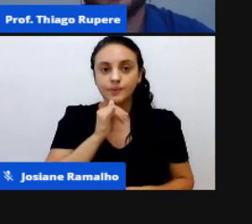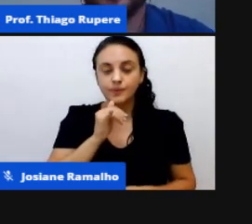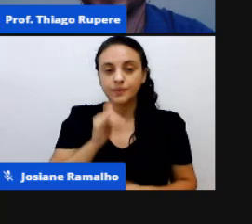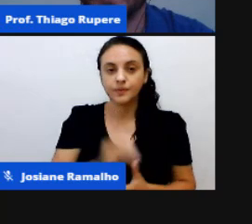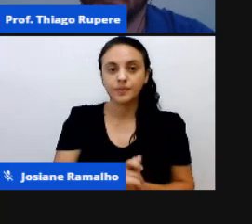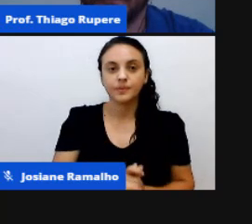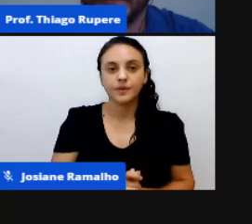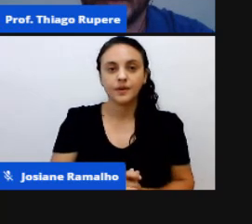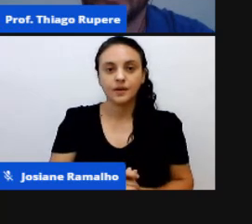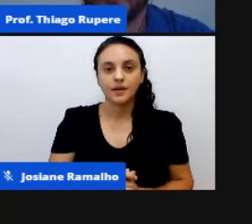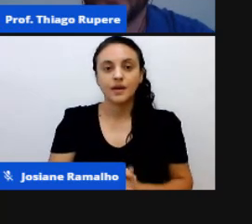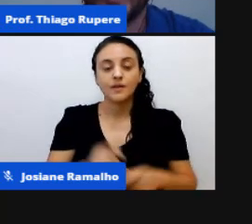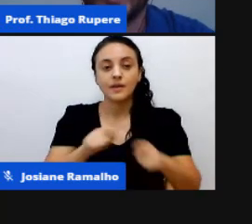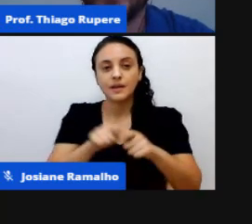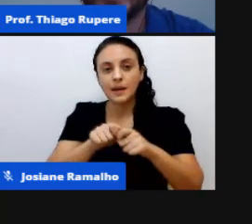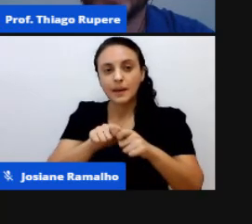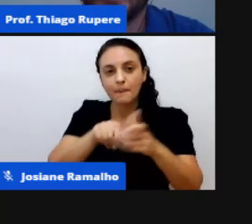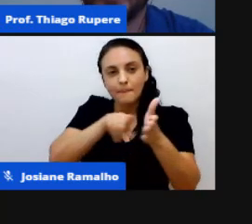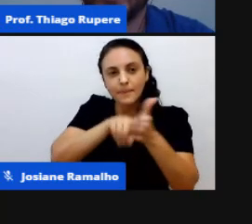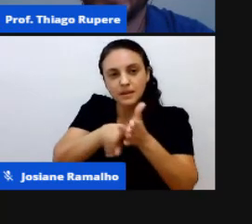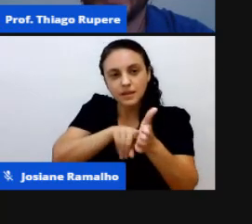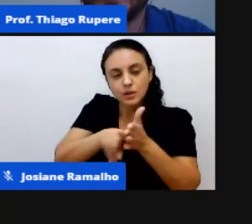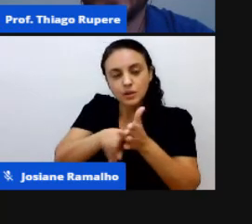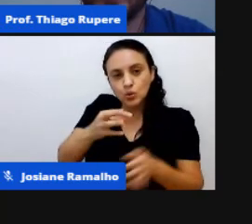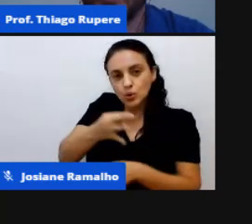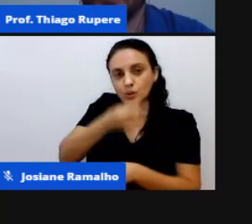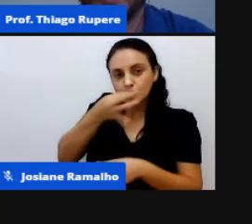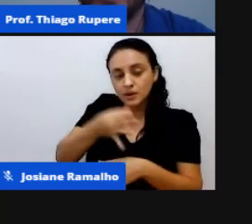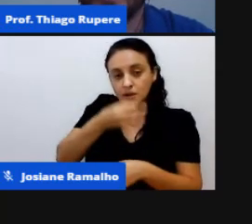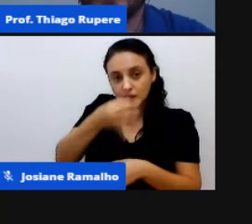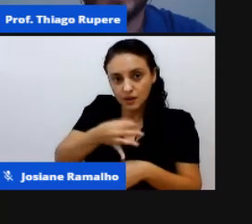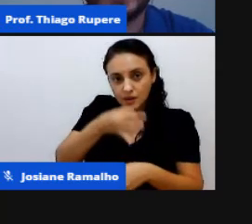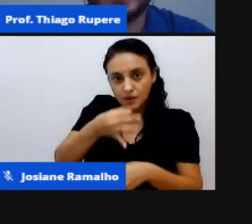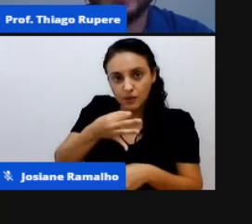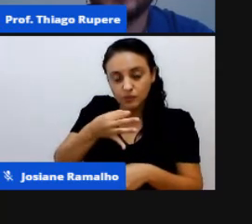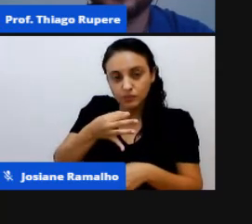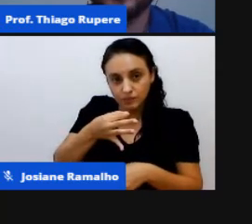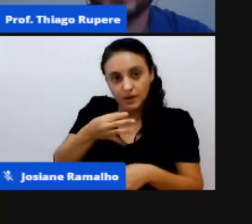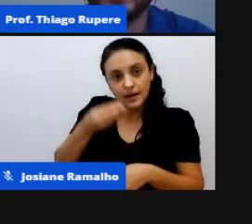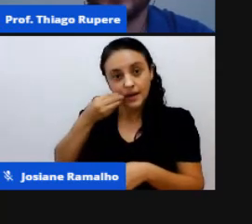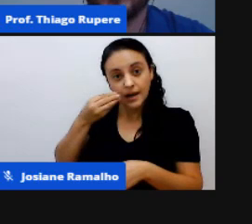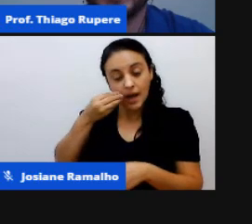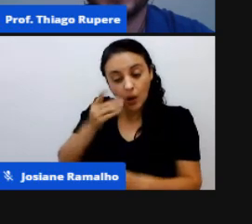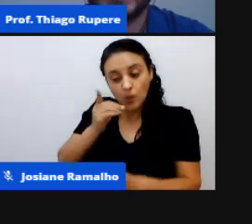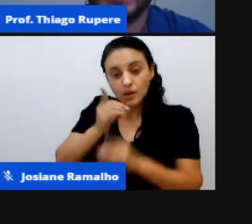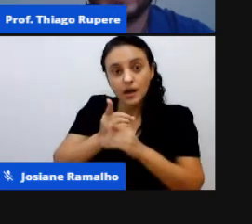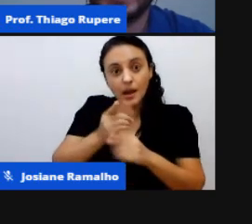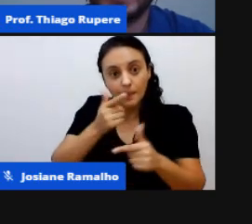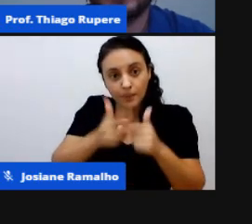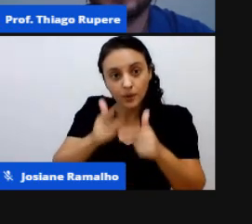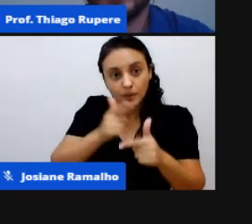e pesquisas de opinião, de forma a levantar prioridades, problemas e resolver